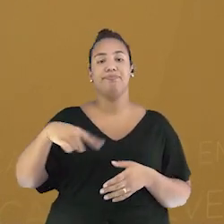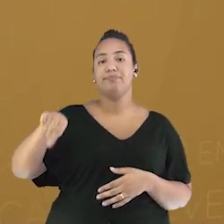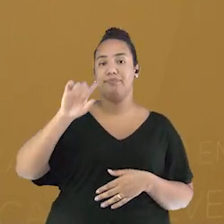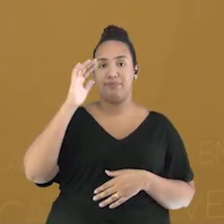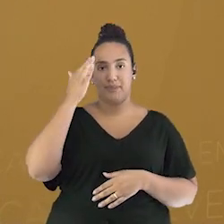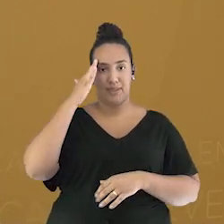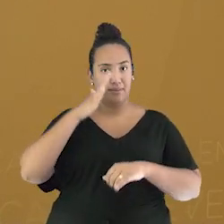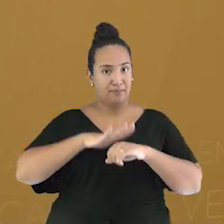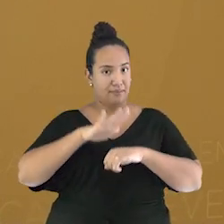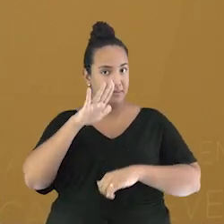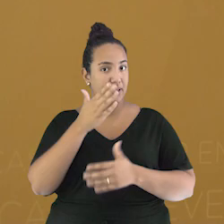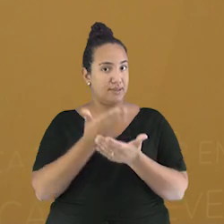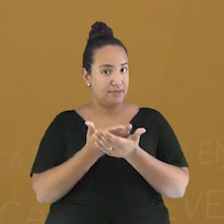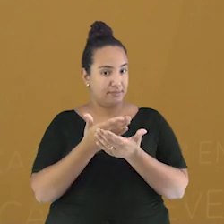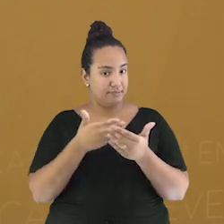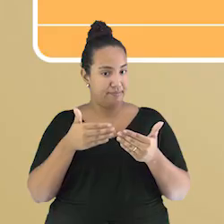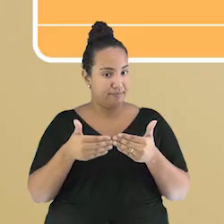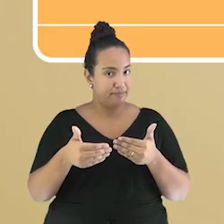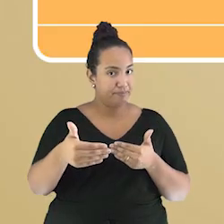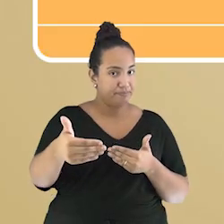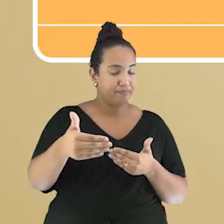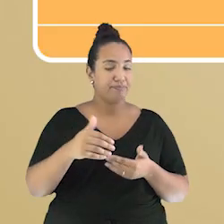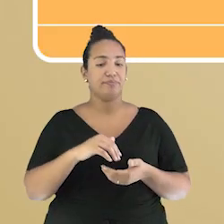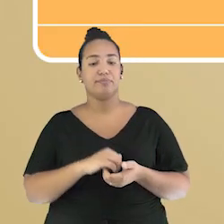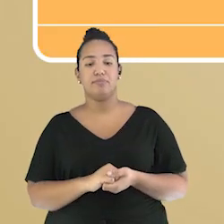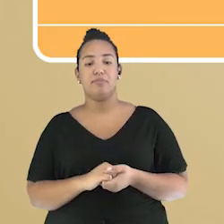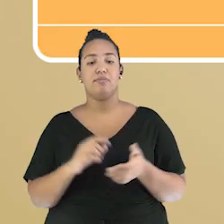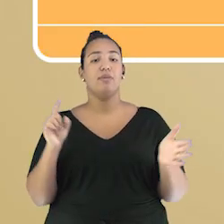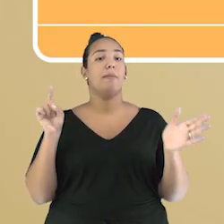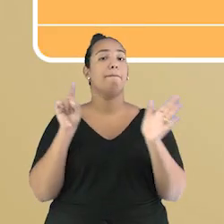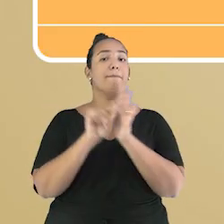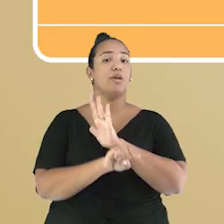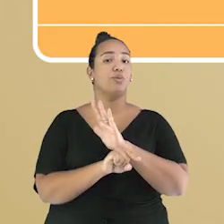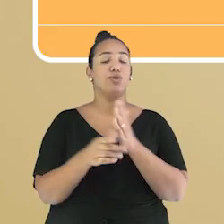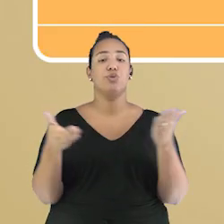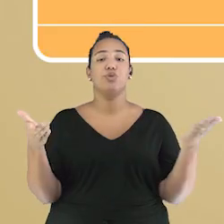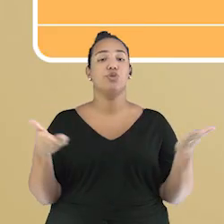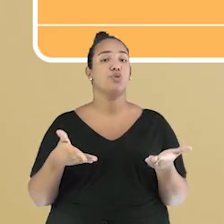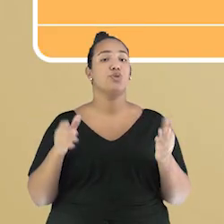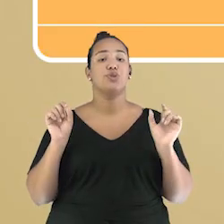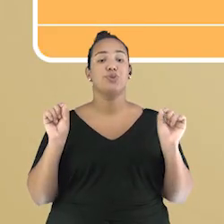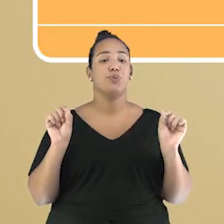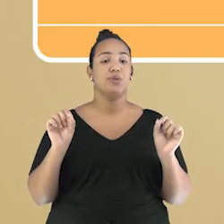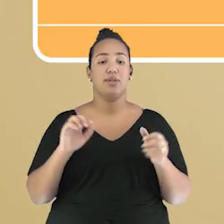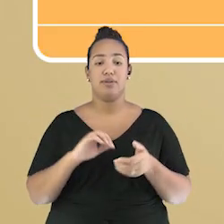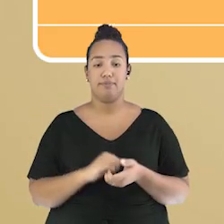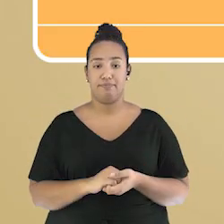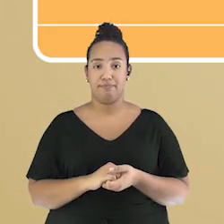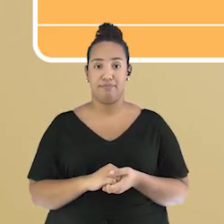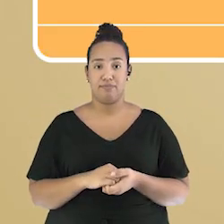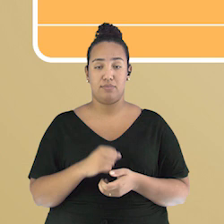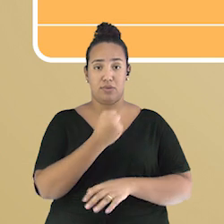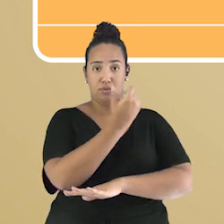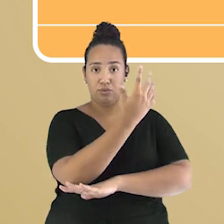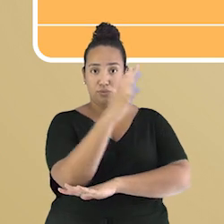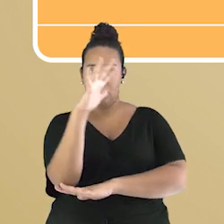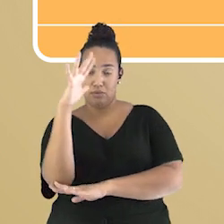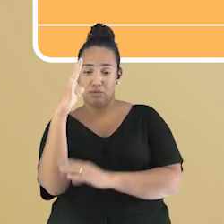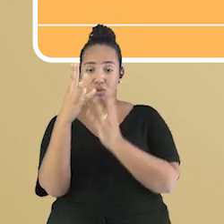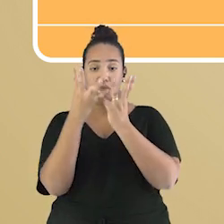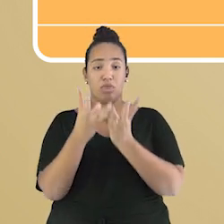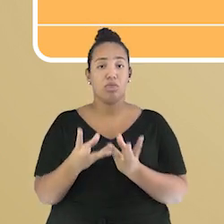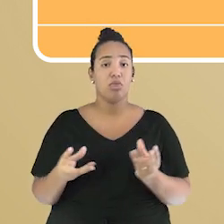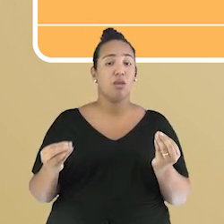entender daqui a pouquinho na nossa aula. E a pergunta do dia: qual a importância da decomposição para o